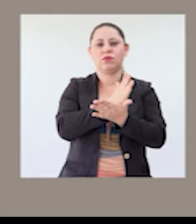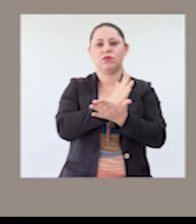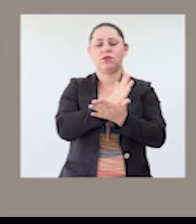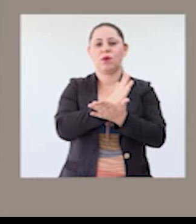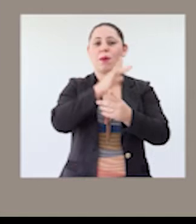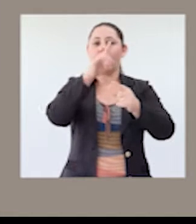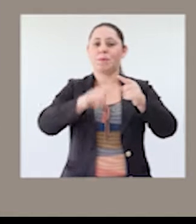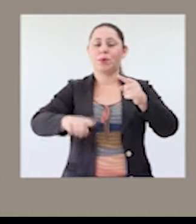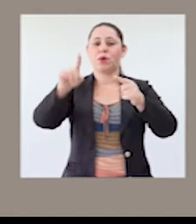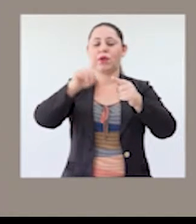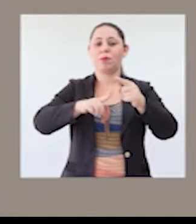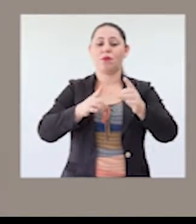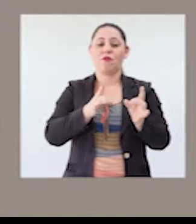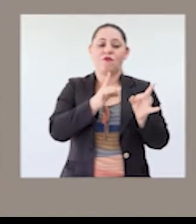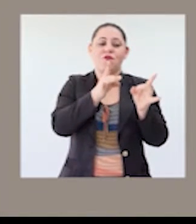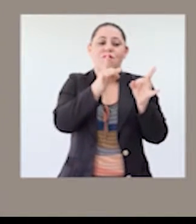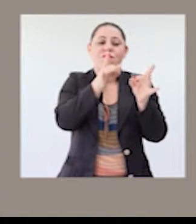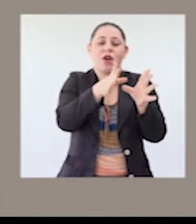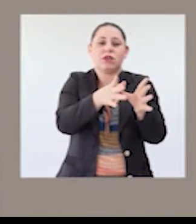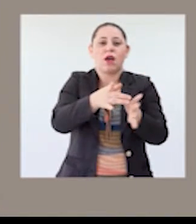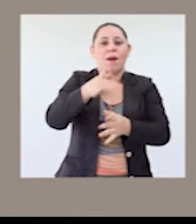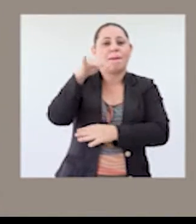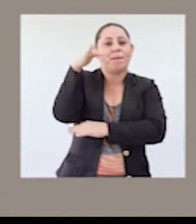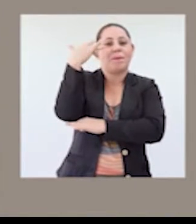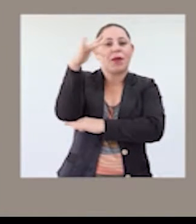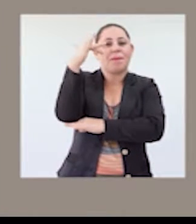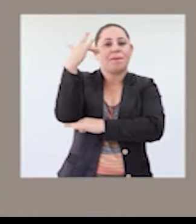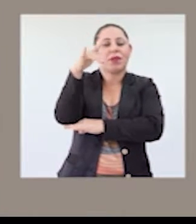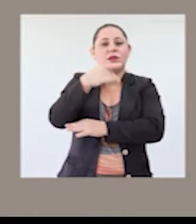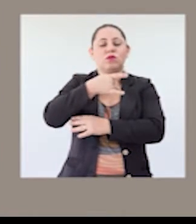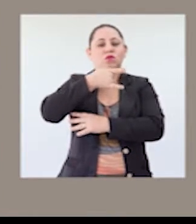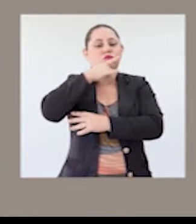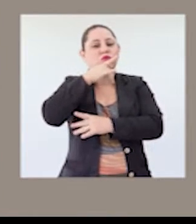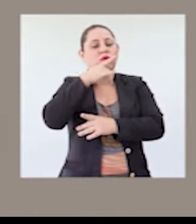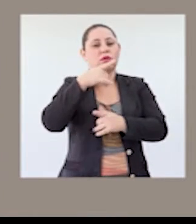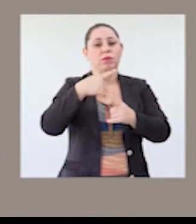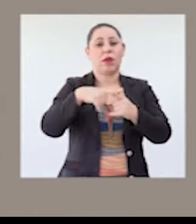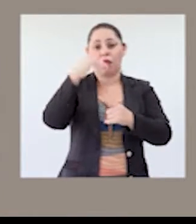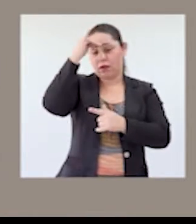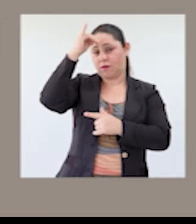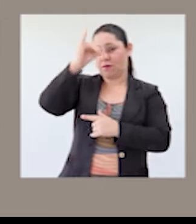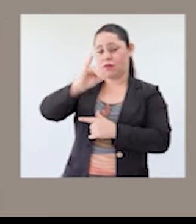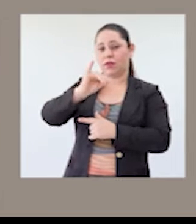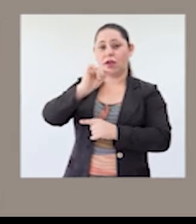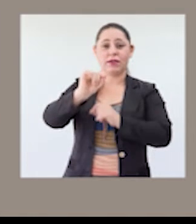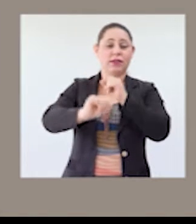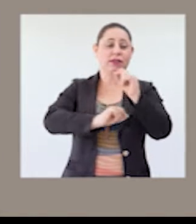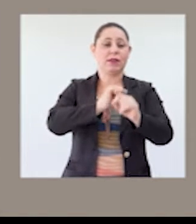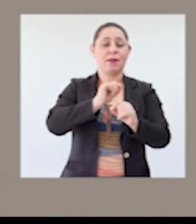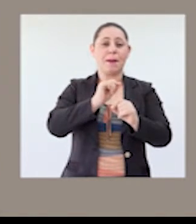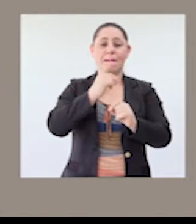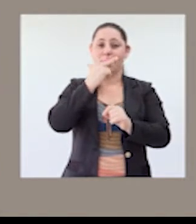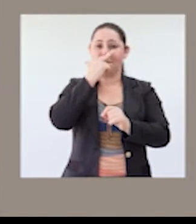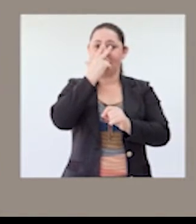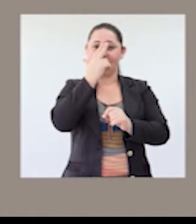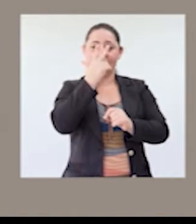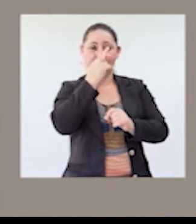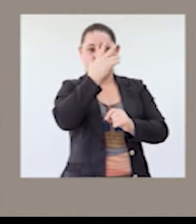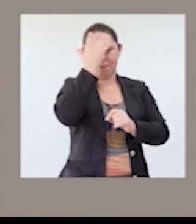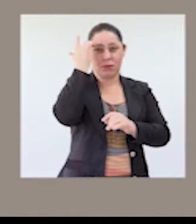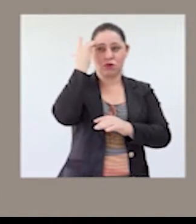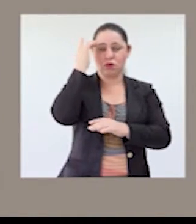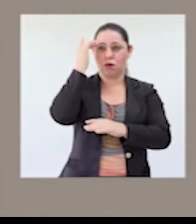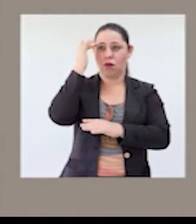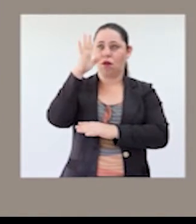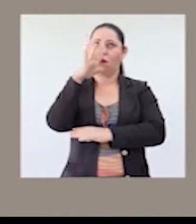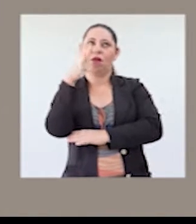se proíbe a venda de bebida alcoólica, para evitar que o eleitor compareça eventualmente embriagado numa